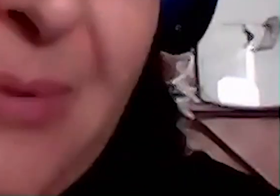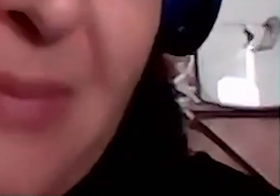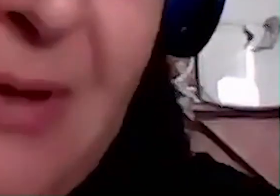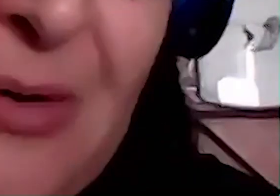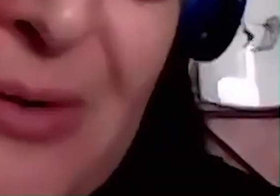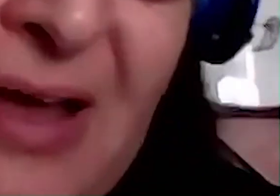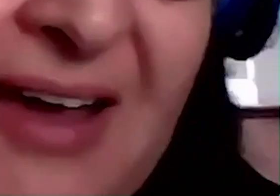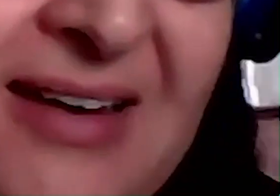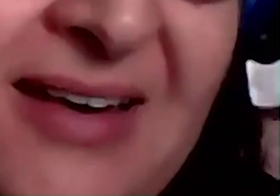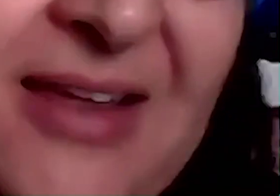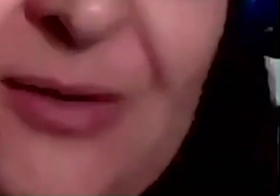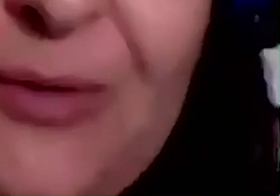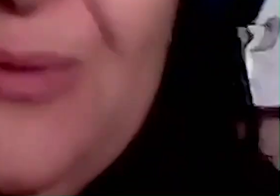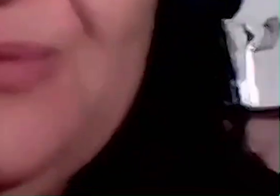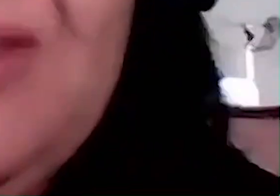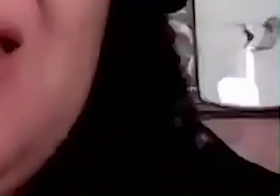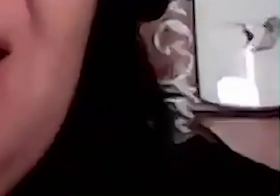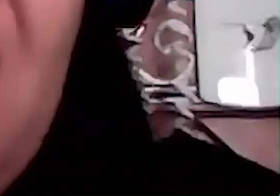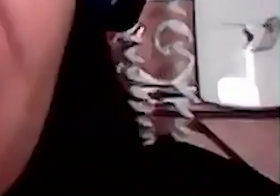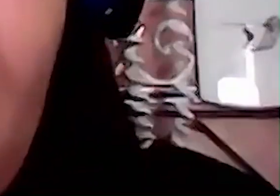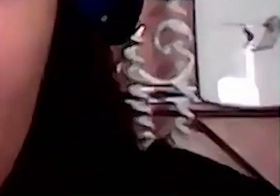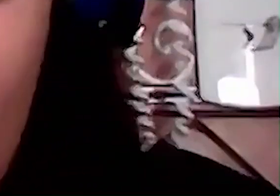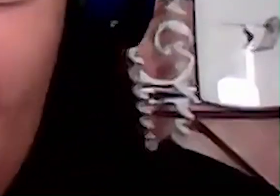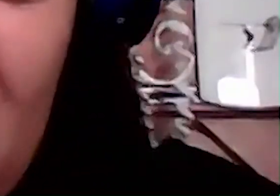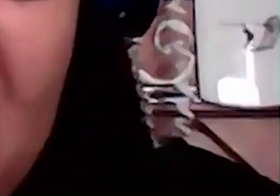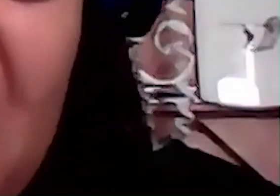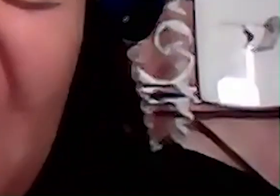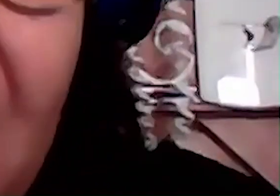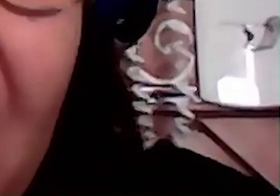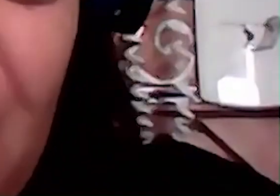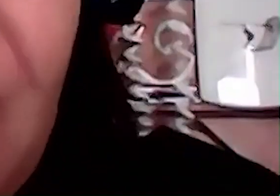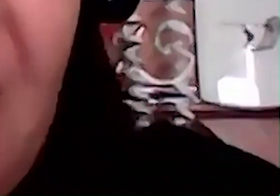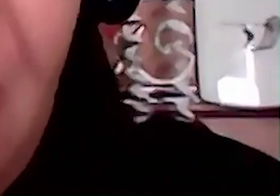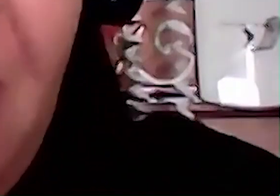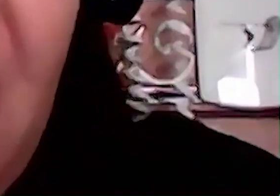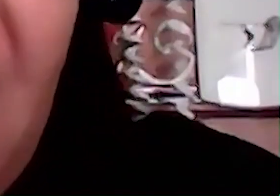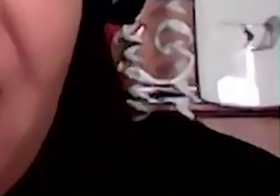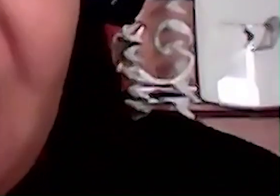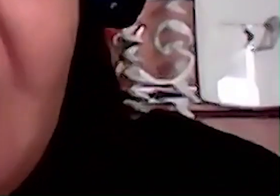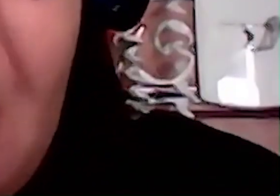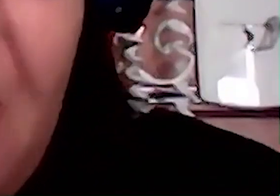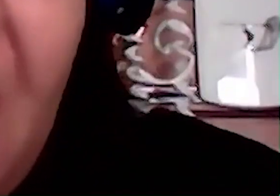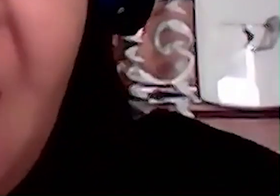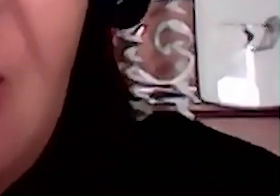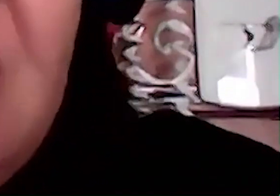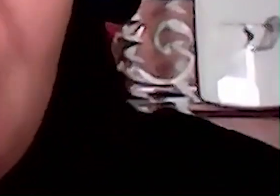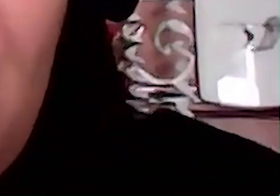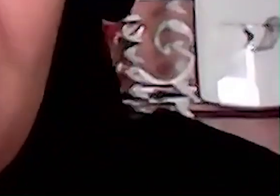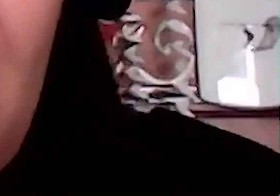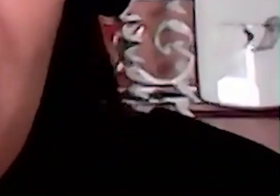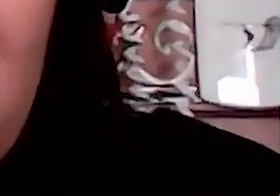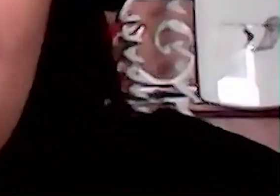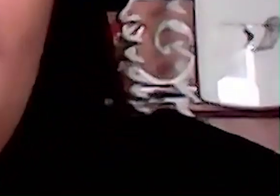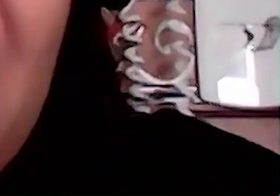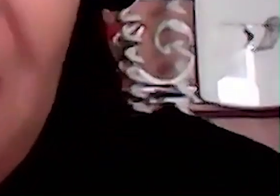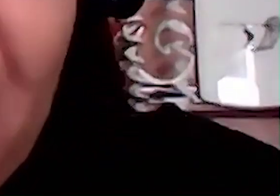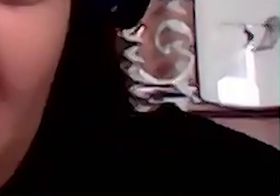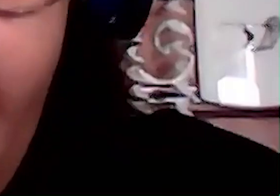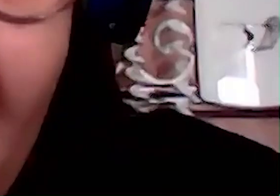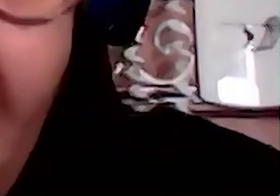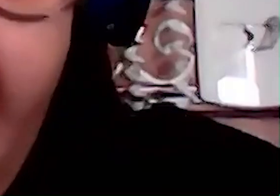em primeiro lugar eu eu queria dizer eu não tenho palavras para dizer o quanto eu